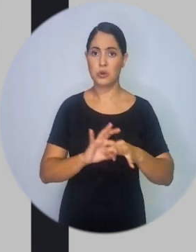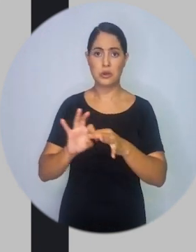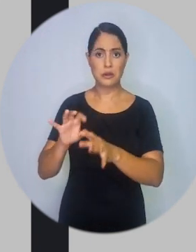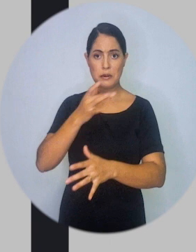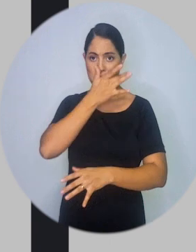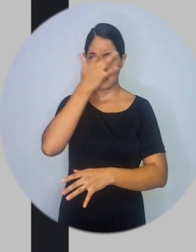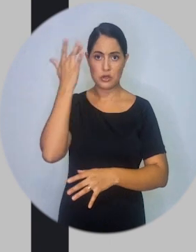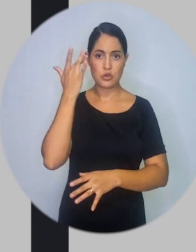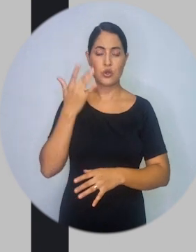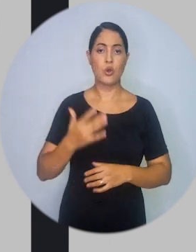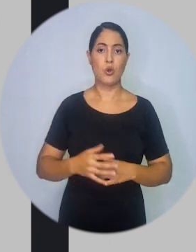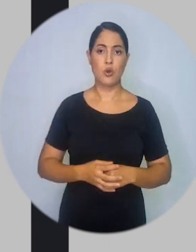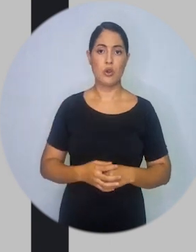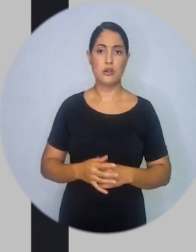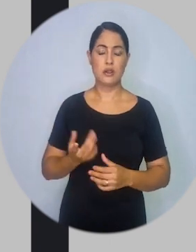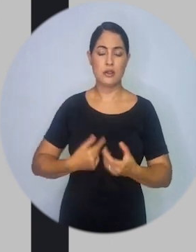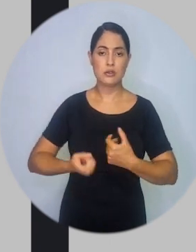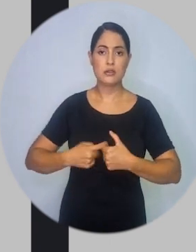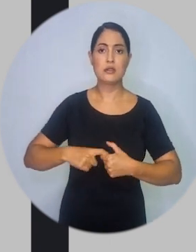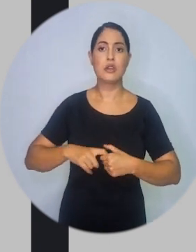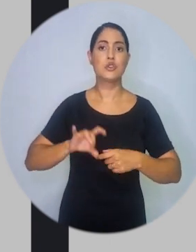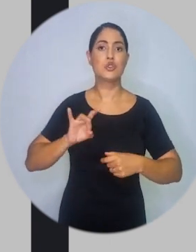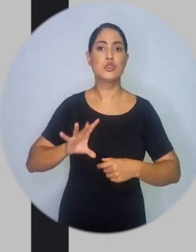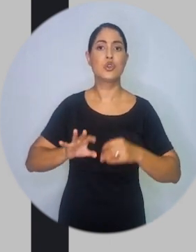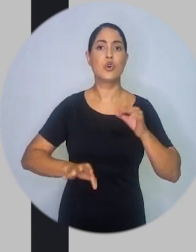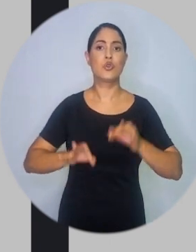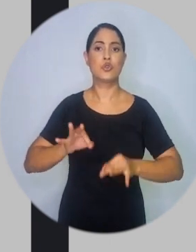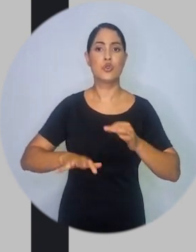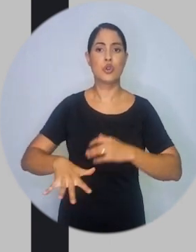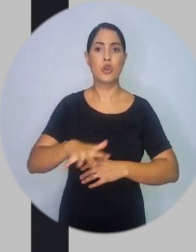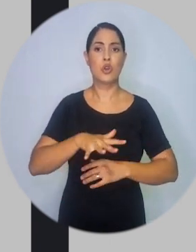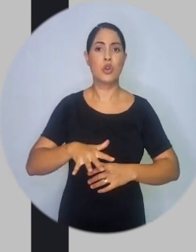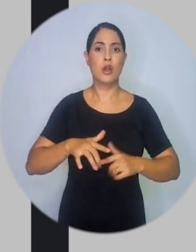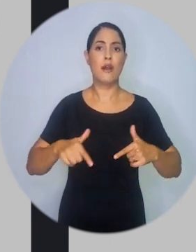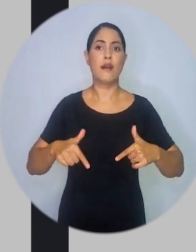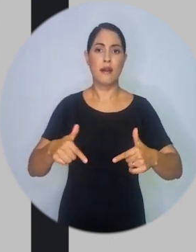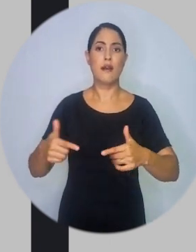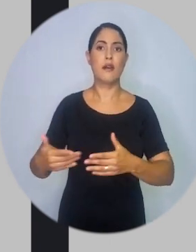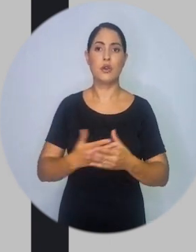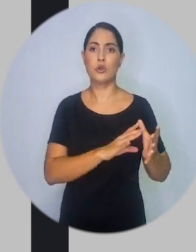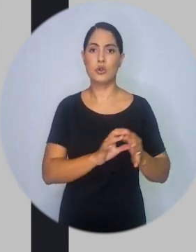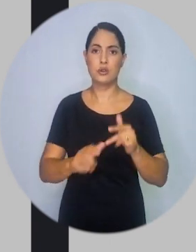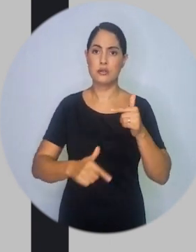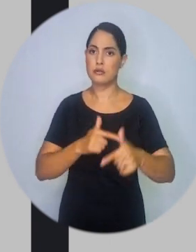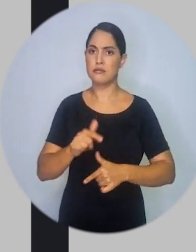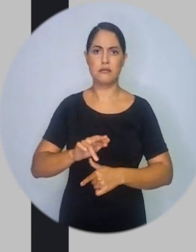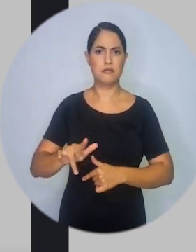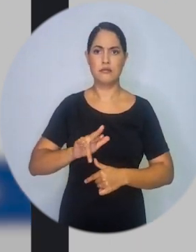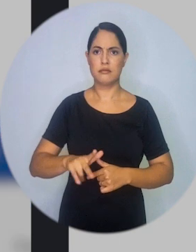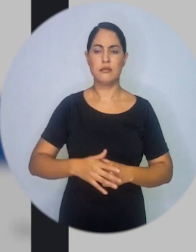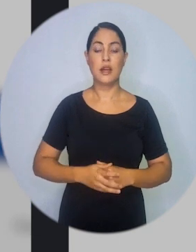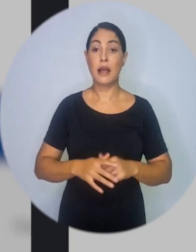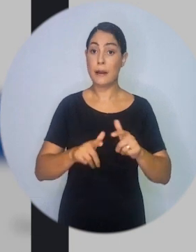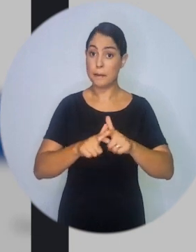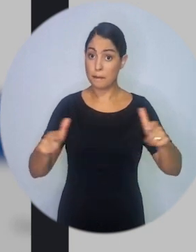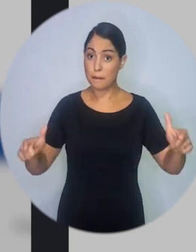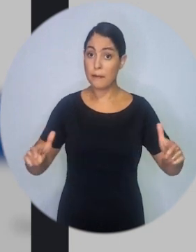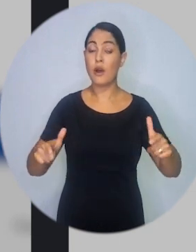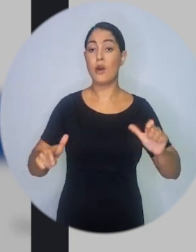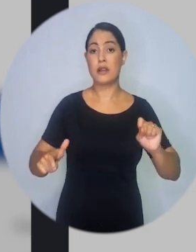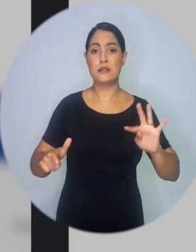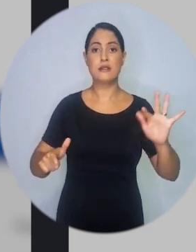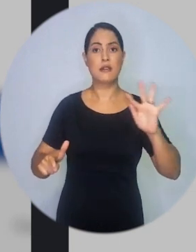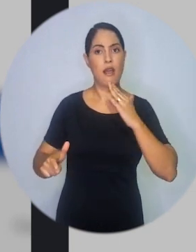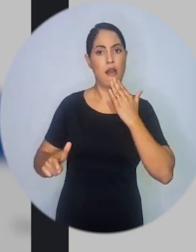associados, necessariamente, utilizem apenas o jurídico do sindicato para ajuizar ações na seara trabalhista. A maioria do colegiado